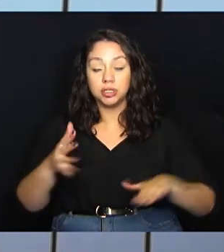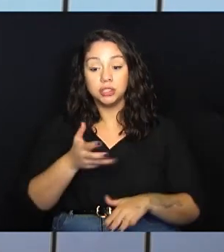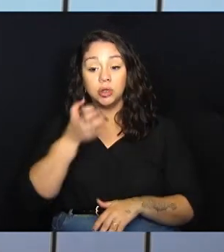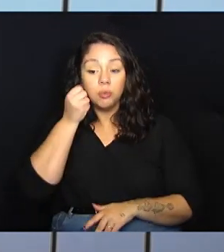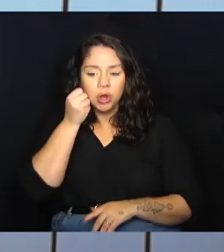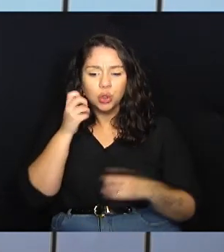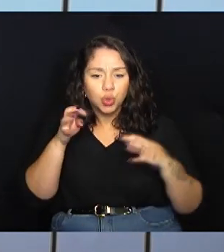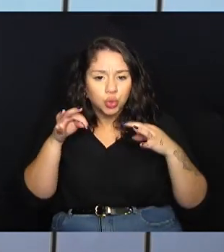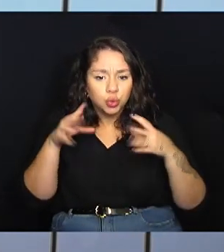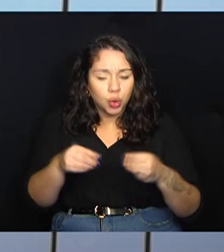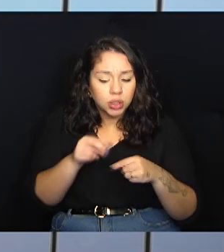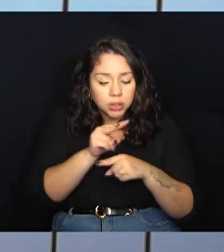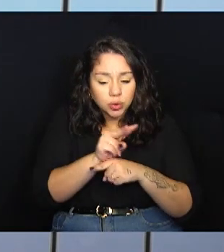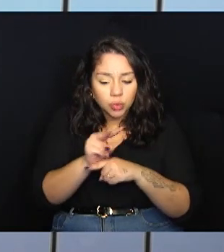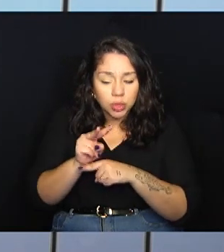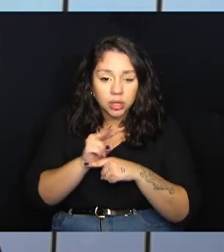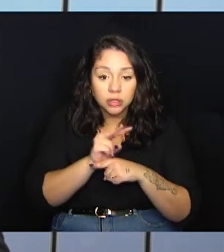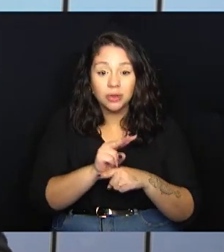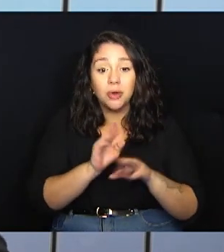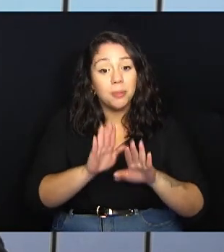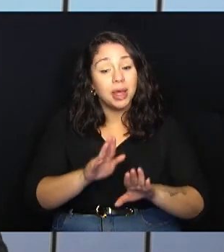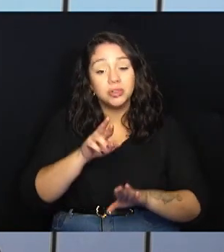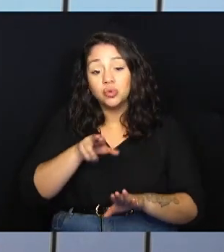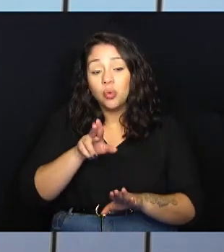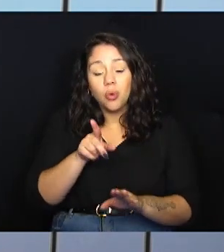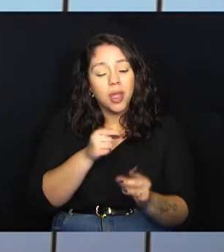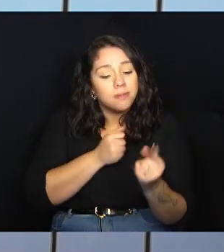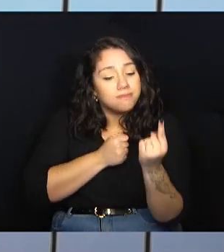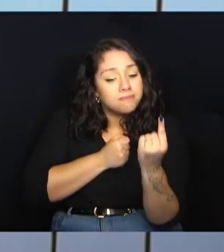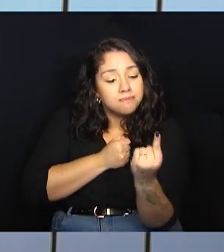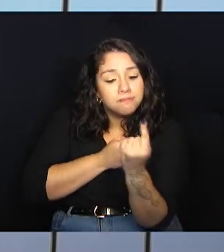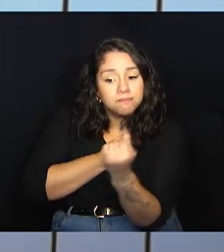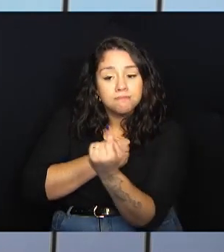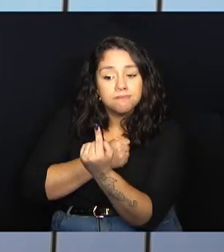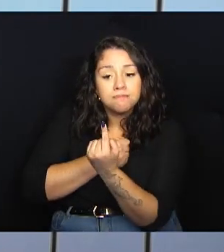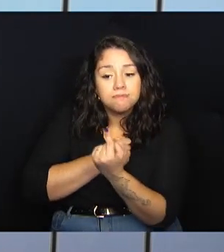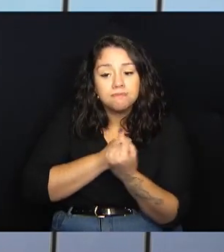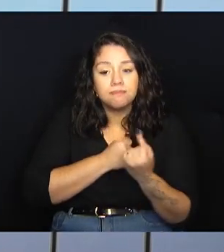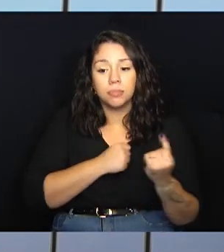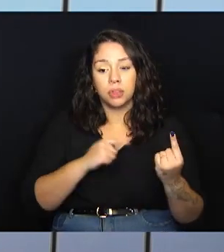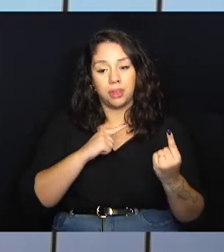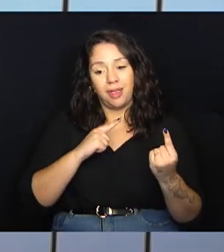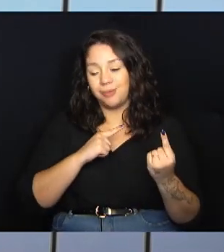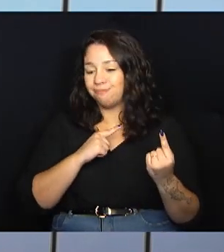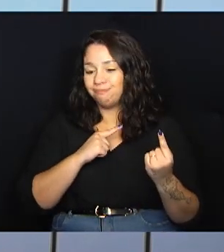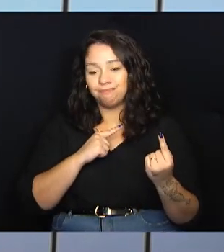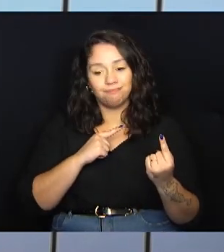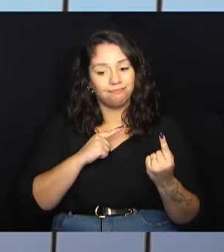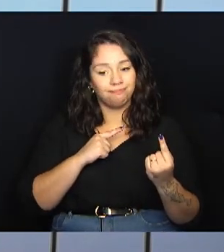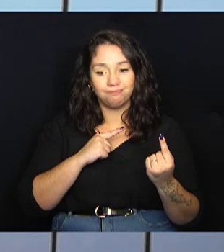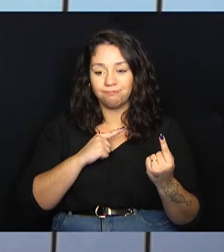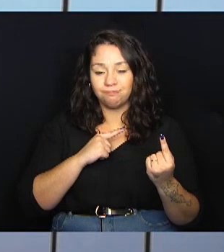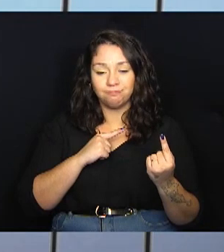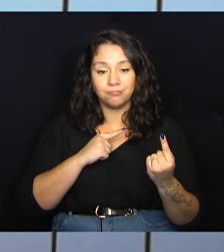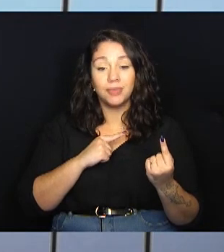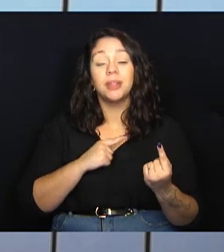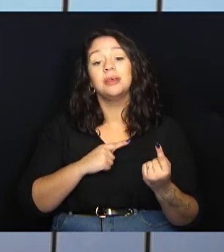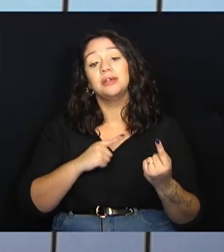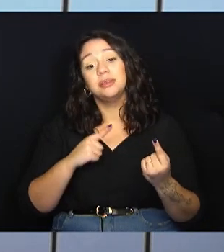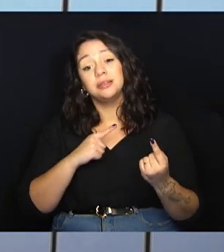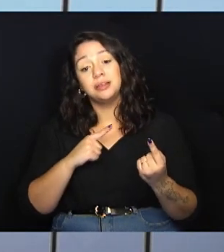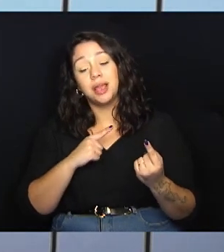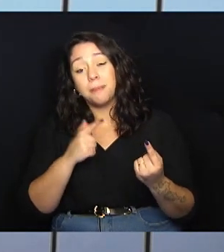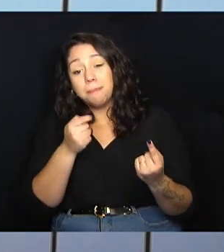todas serão cuidadas, mas não com aquele cuidado individualizado, né? Ela terá